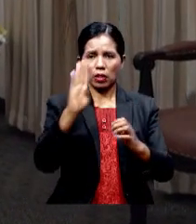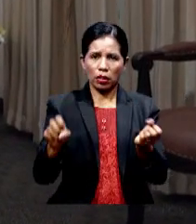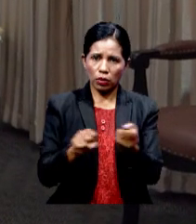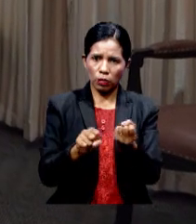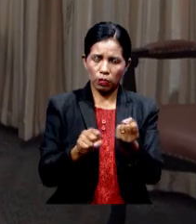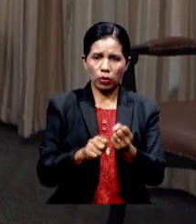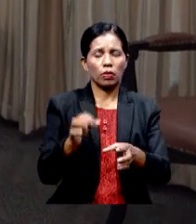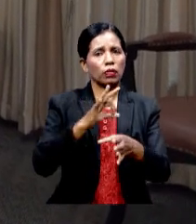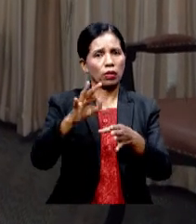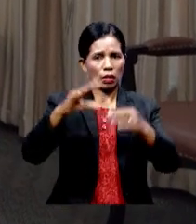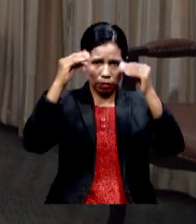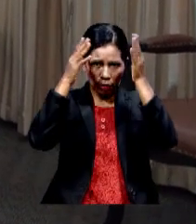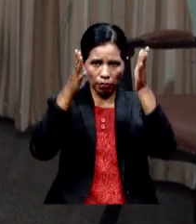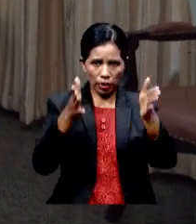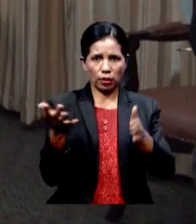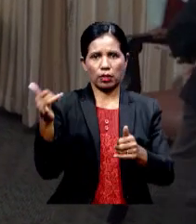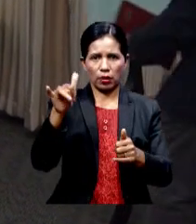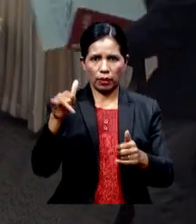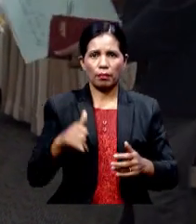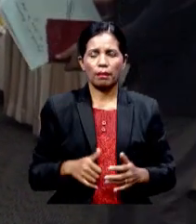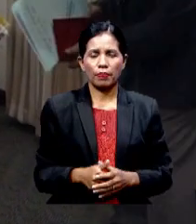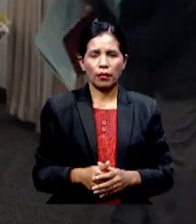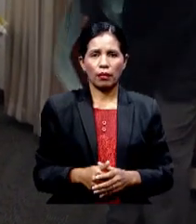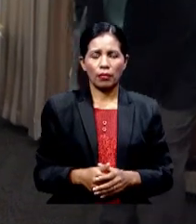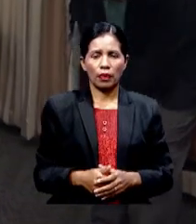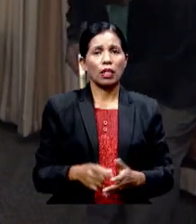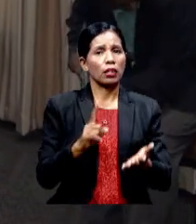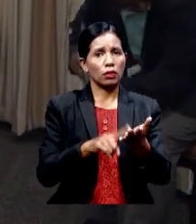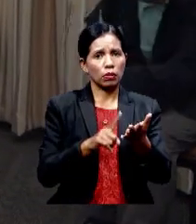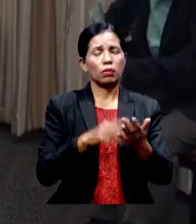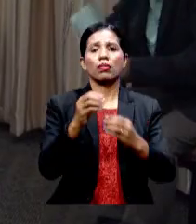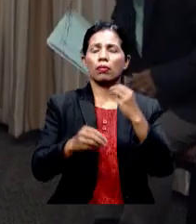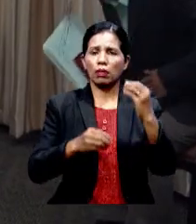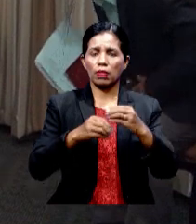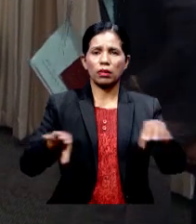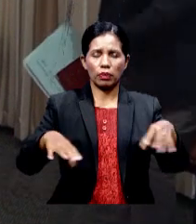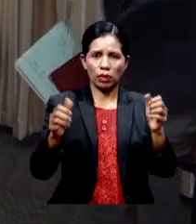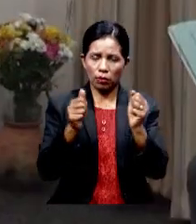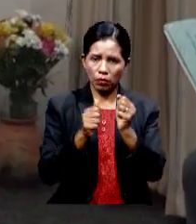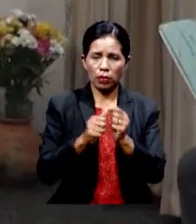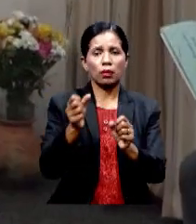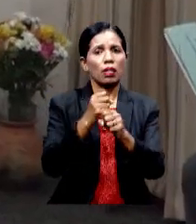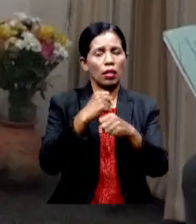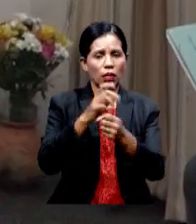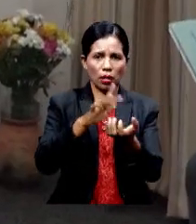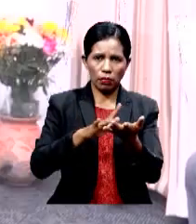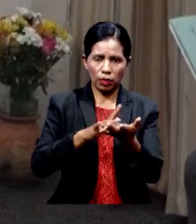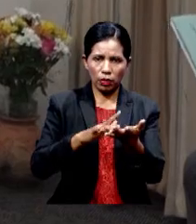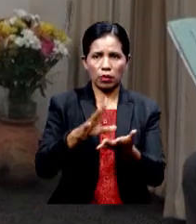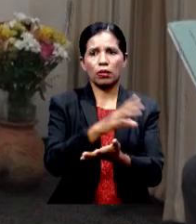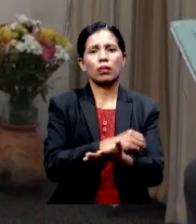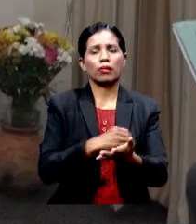na formação para o professor Cira. E a Bibang né, discutimos com a cooperação e a área de produção em Moru, no